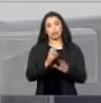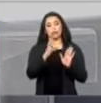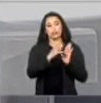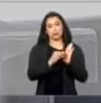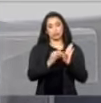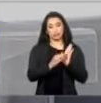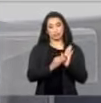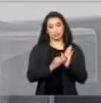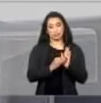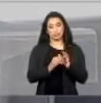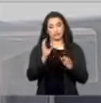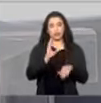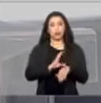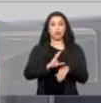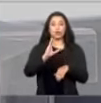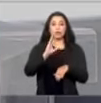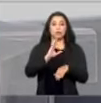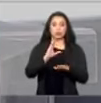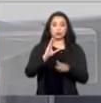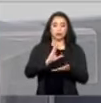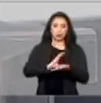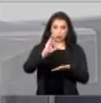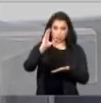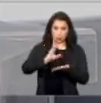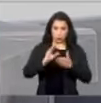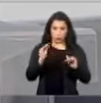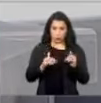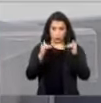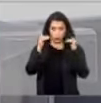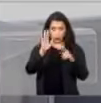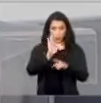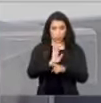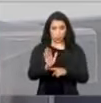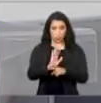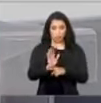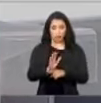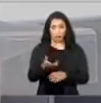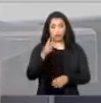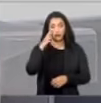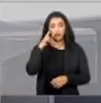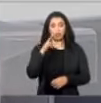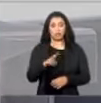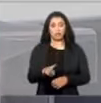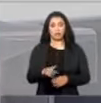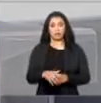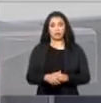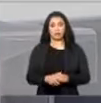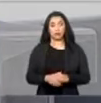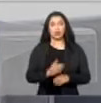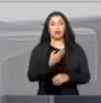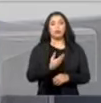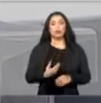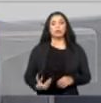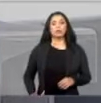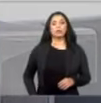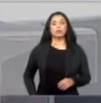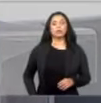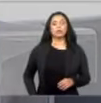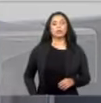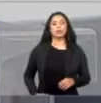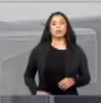No Conselho Superior de Cinema, pelo que se depreende de suas atas, o governo falou mais do que